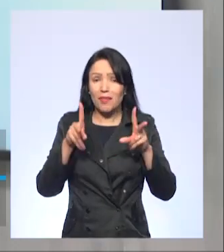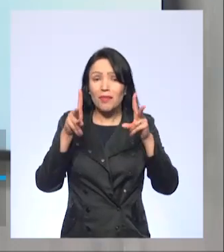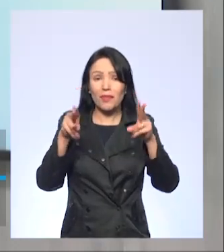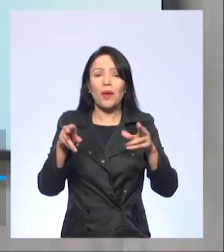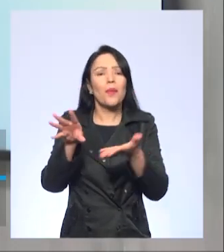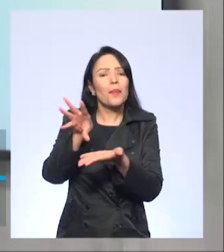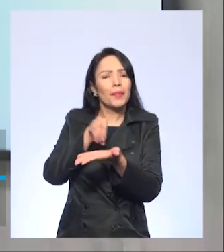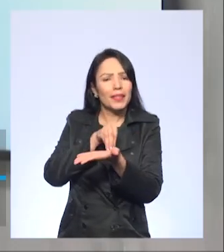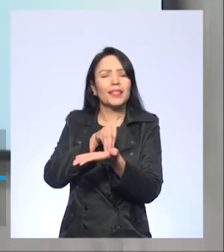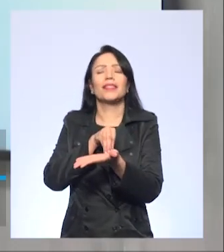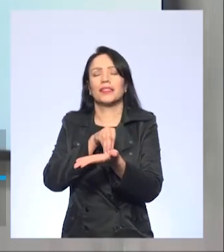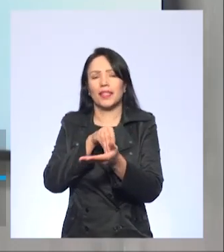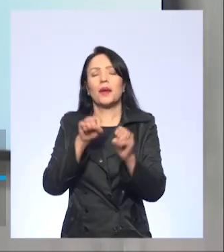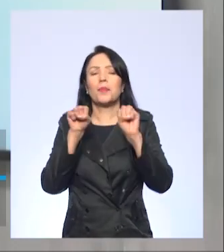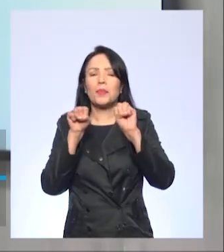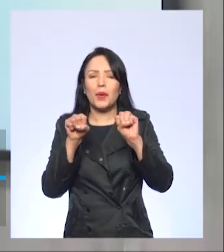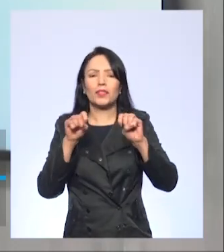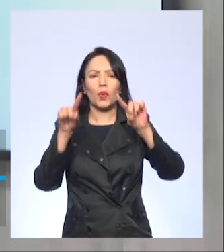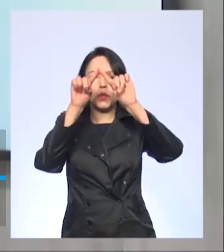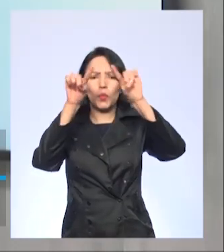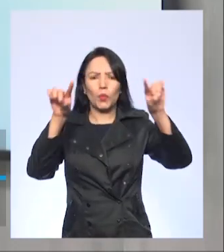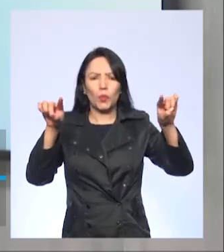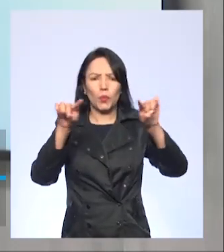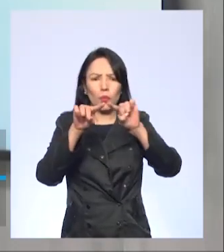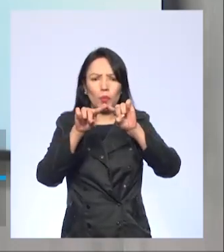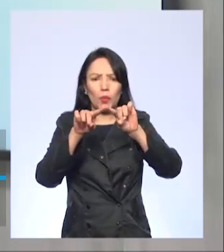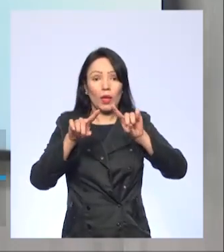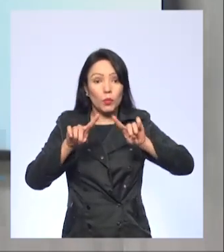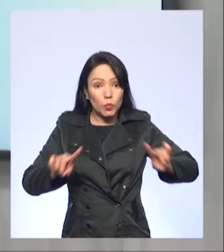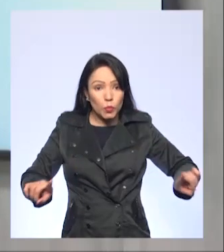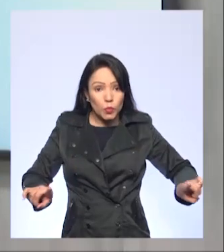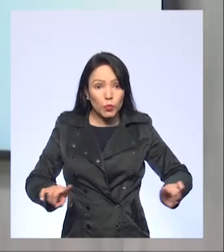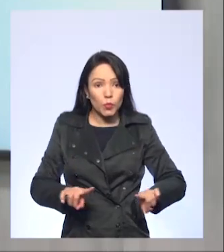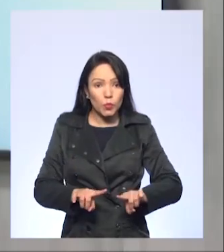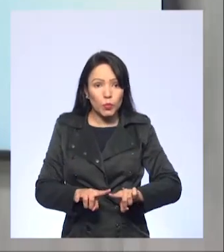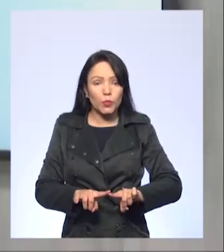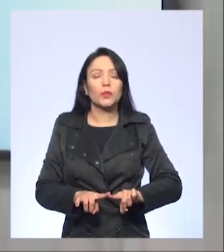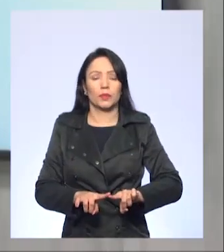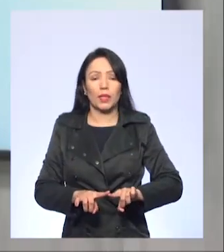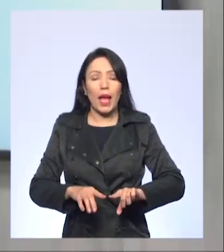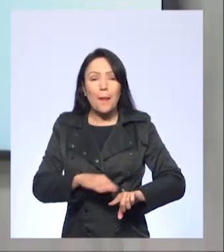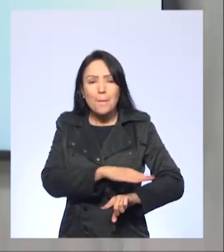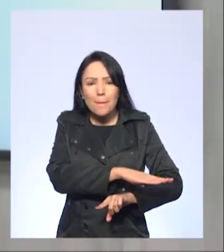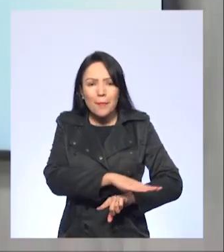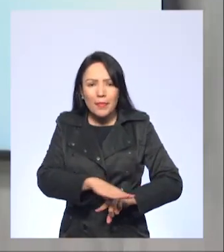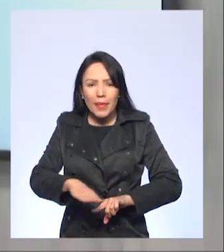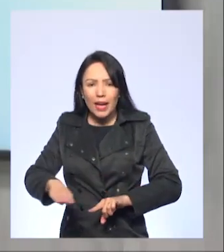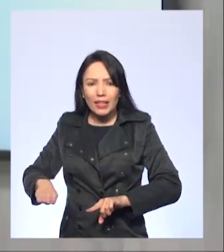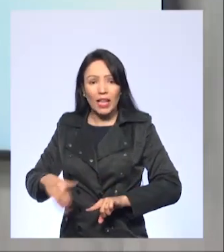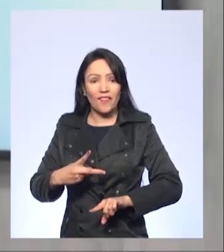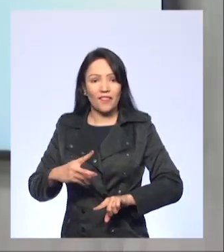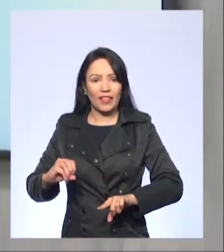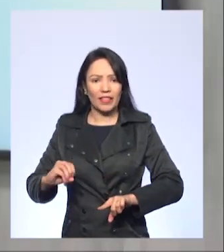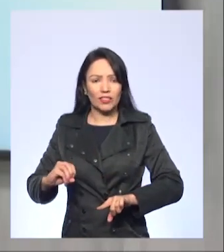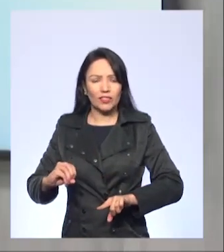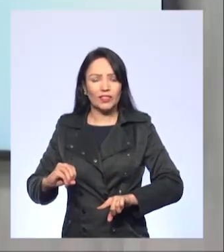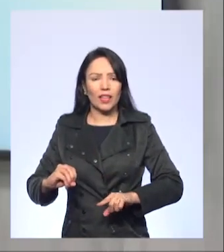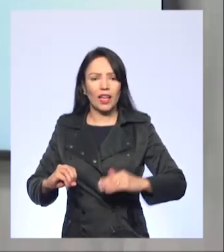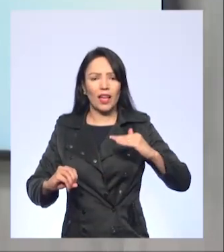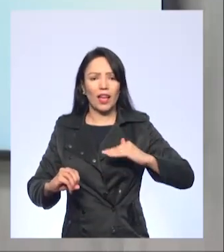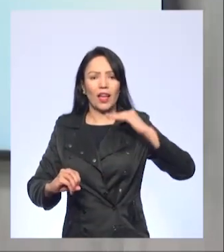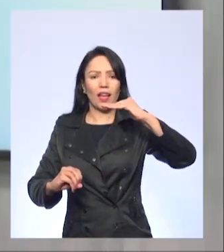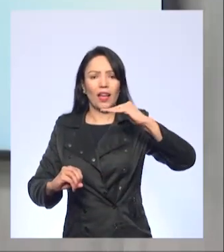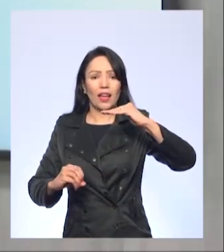você comparando um triângulo grande com um triângulo pequeno, beleza? Que são semelhantes. A base do triangulão é 20 e a base